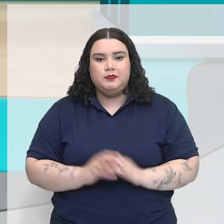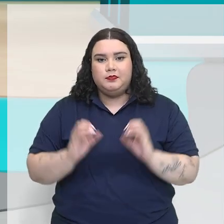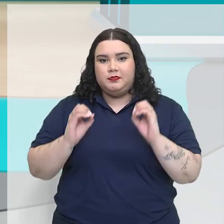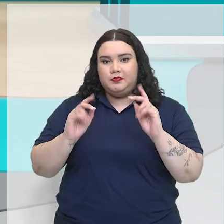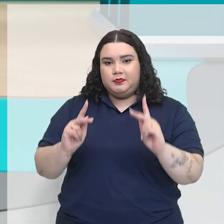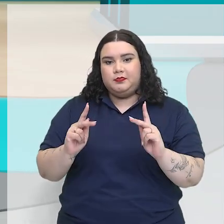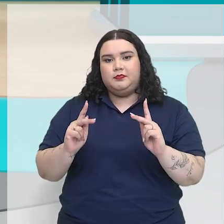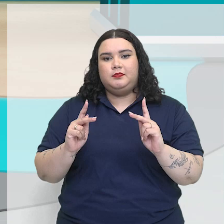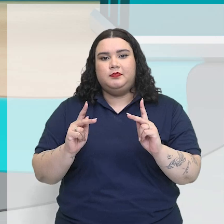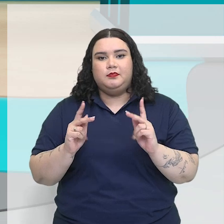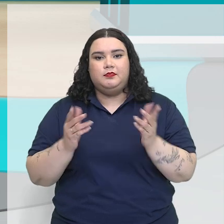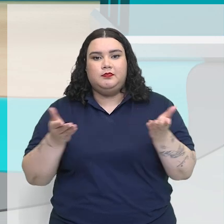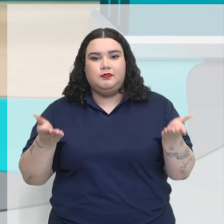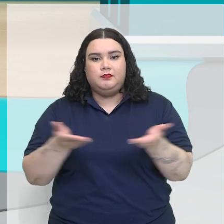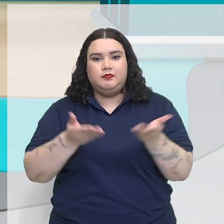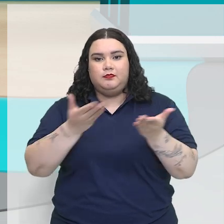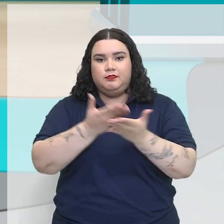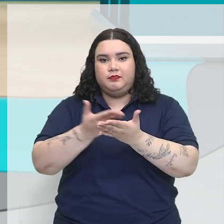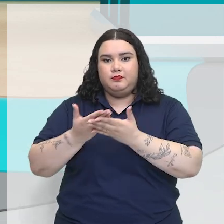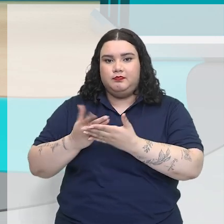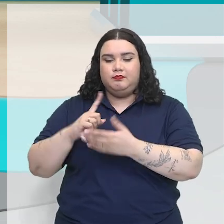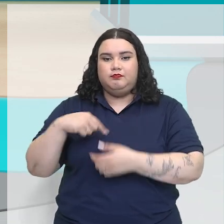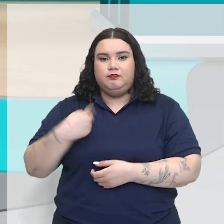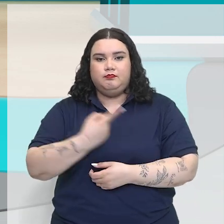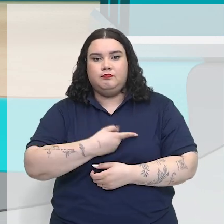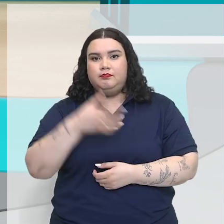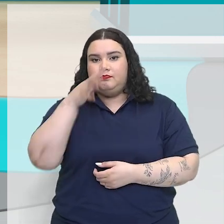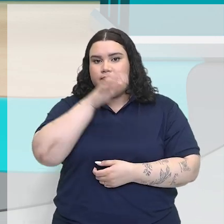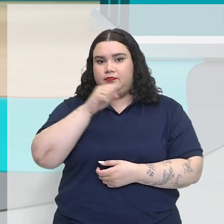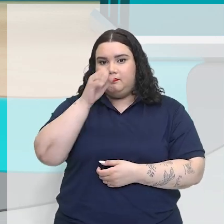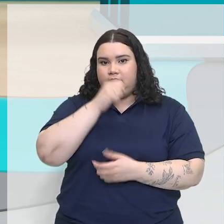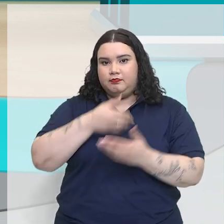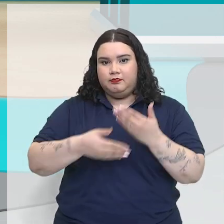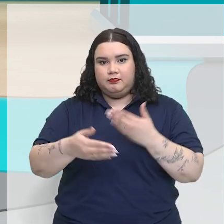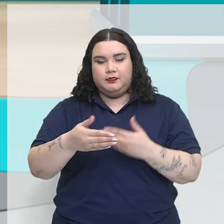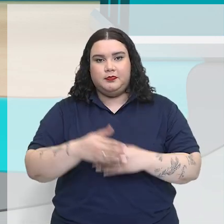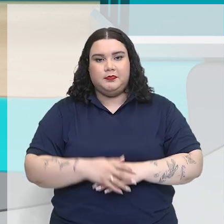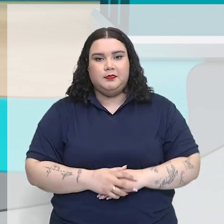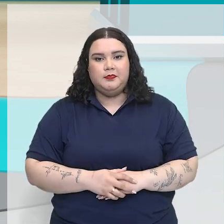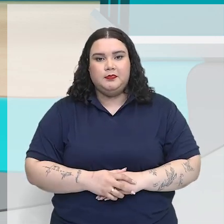Muito bem, então, a nossa aula de hoje, vamos seguir aí.